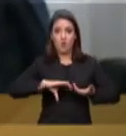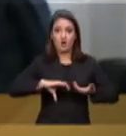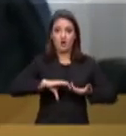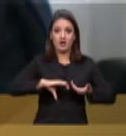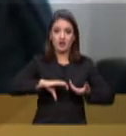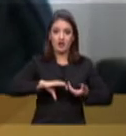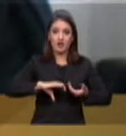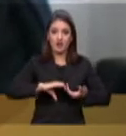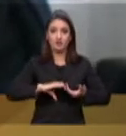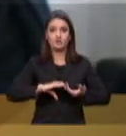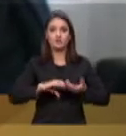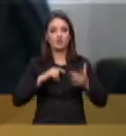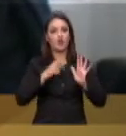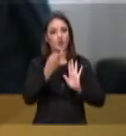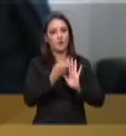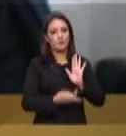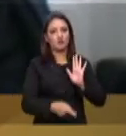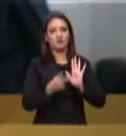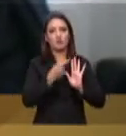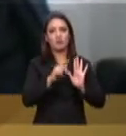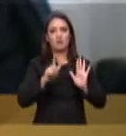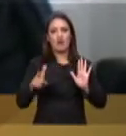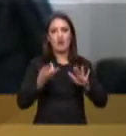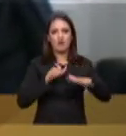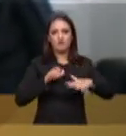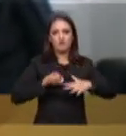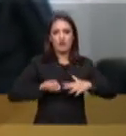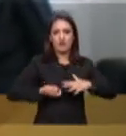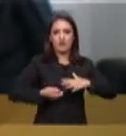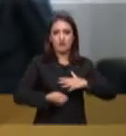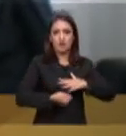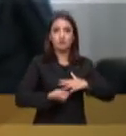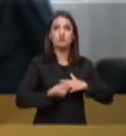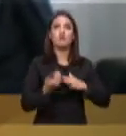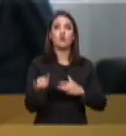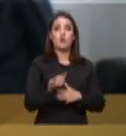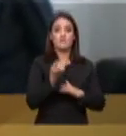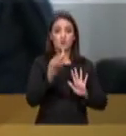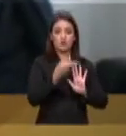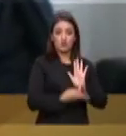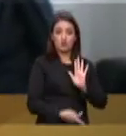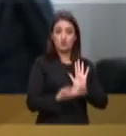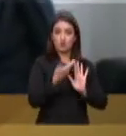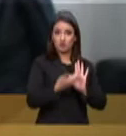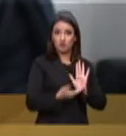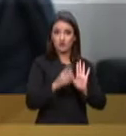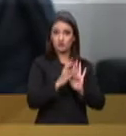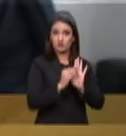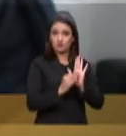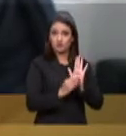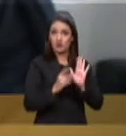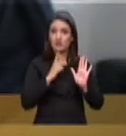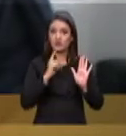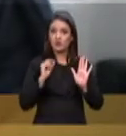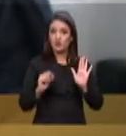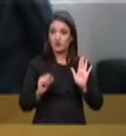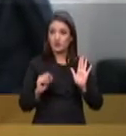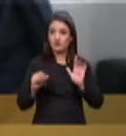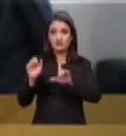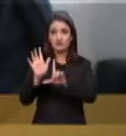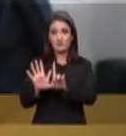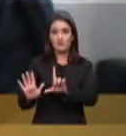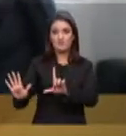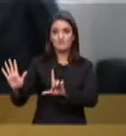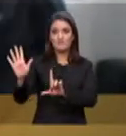do projeto chamado PL das Fake News, essas plataformas sejam agora